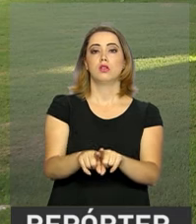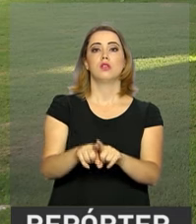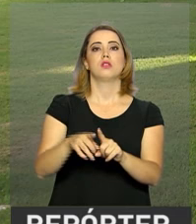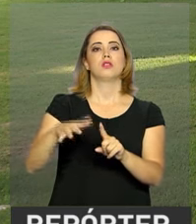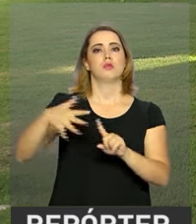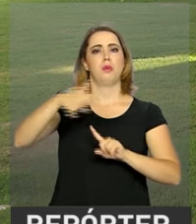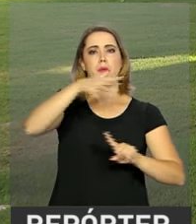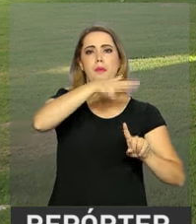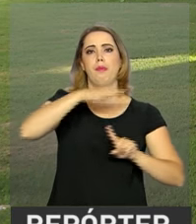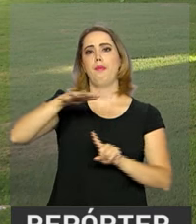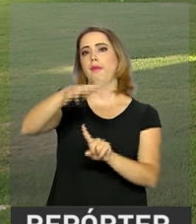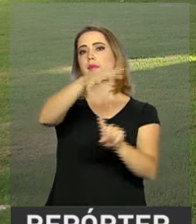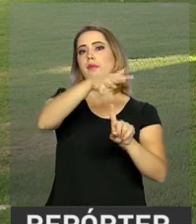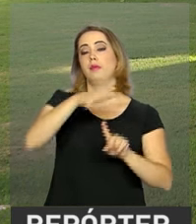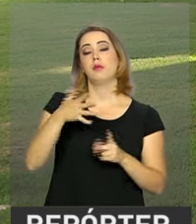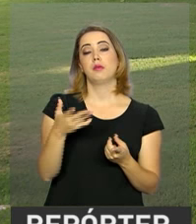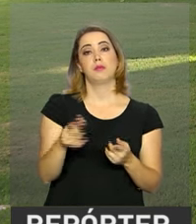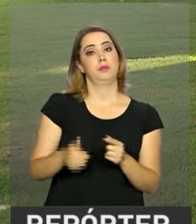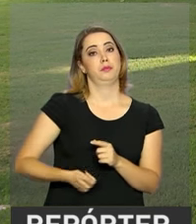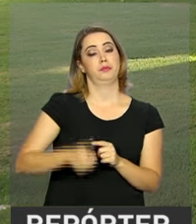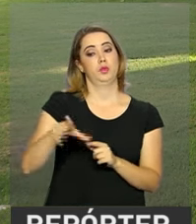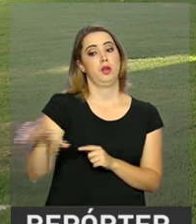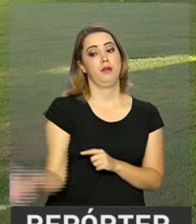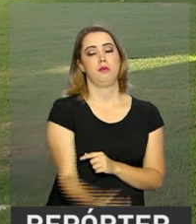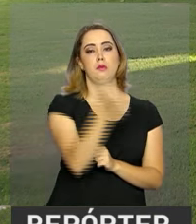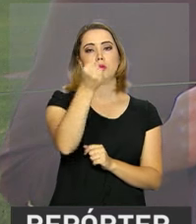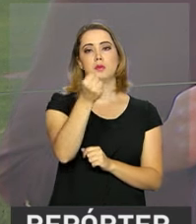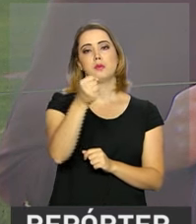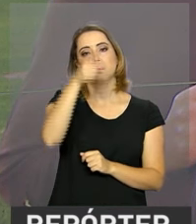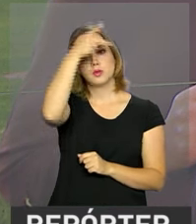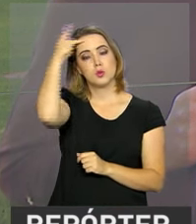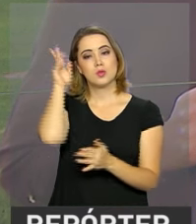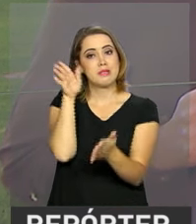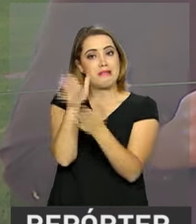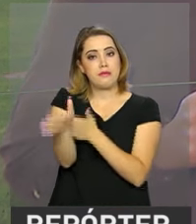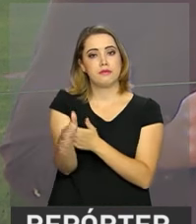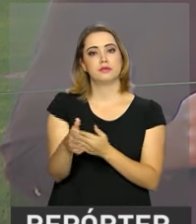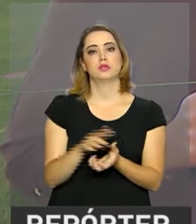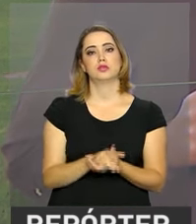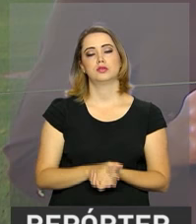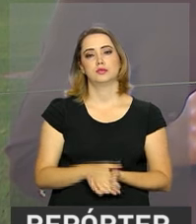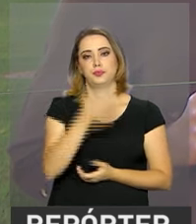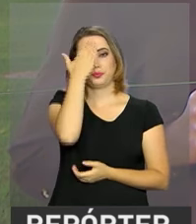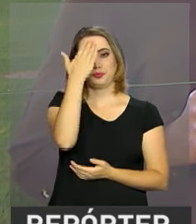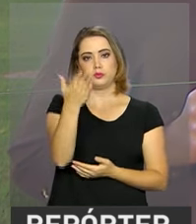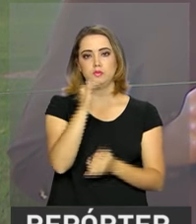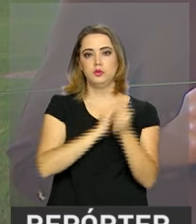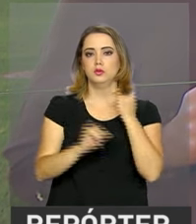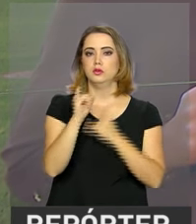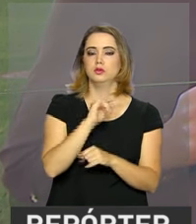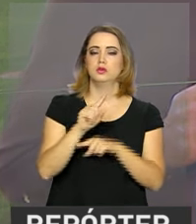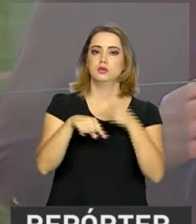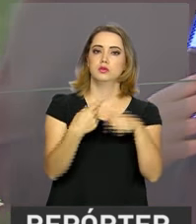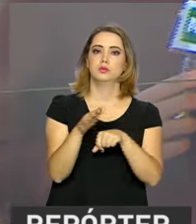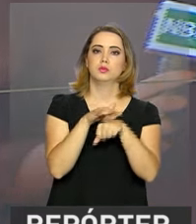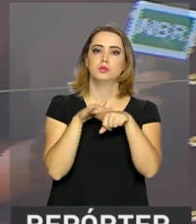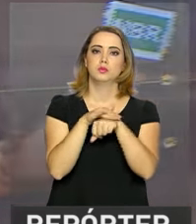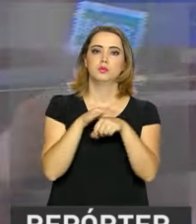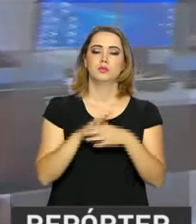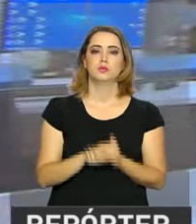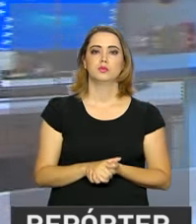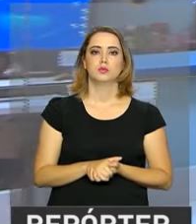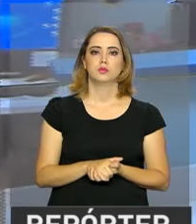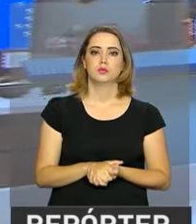para ajudar na recaptura dos fugitivos. Renata, é com você. Obrigada, Thaísa, pelas suas informações. Daqui a pouco a gente volta a conversar. Bom, e